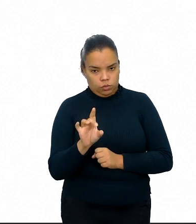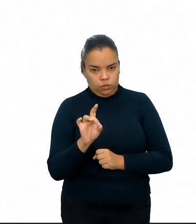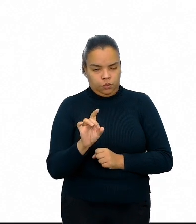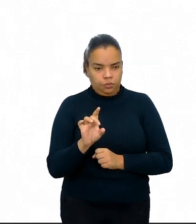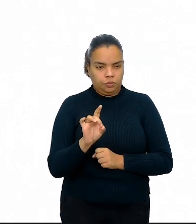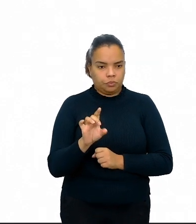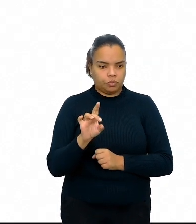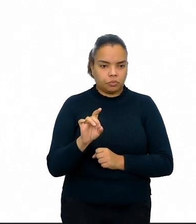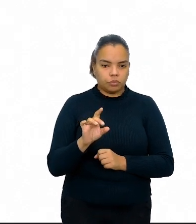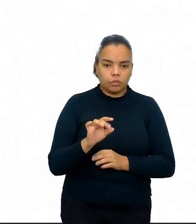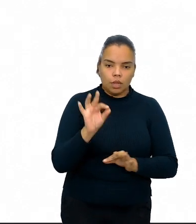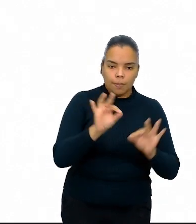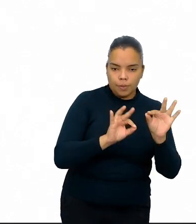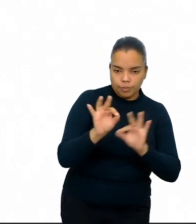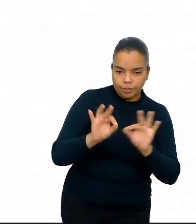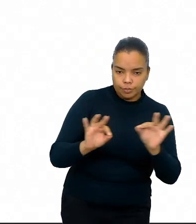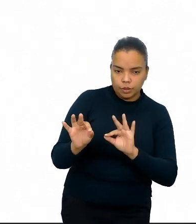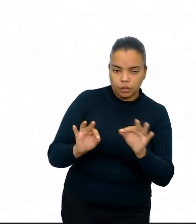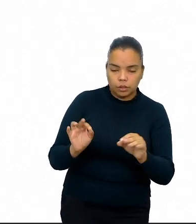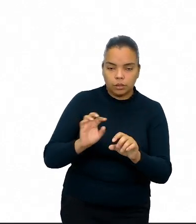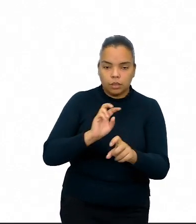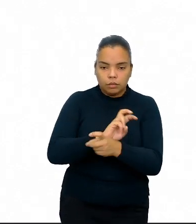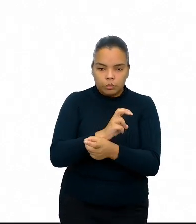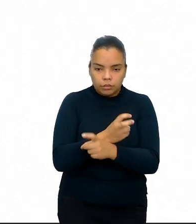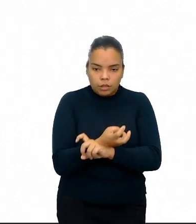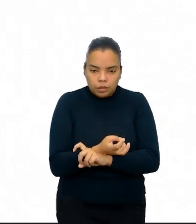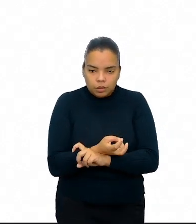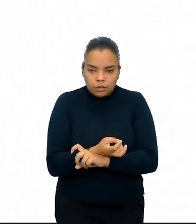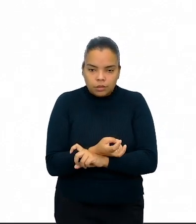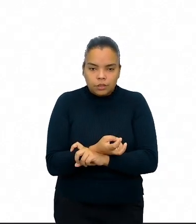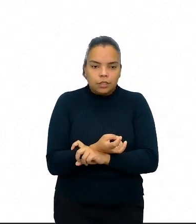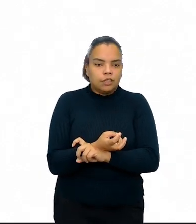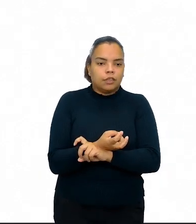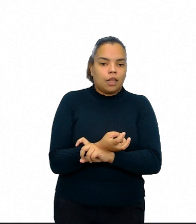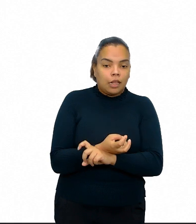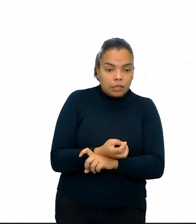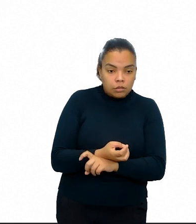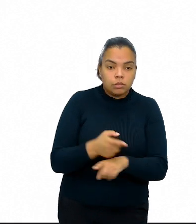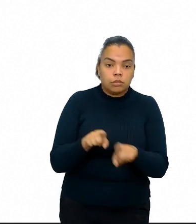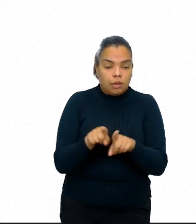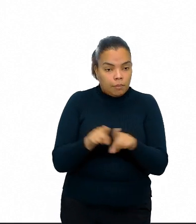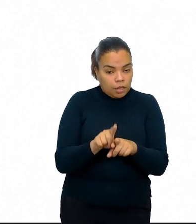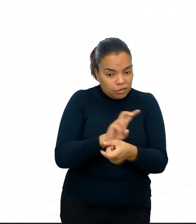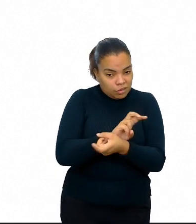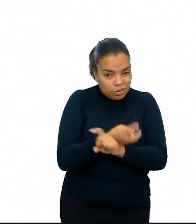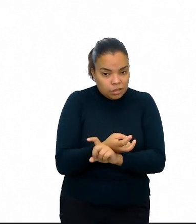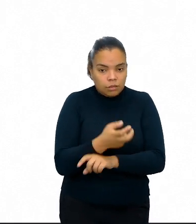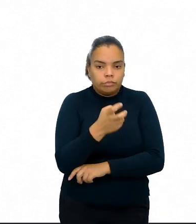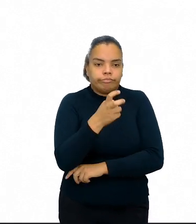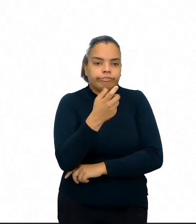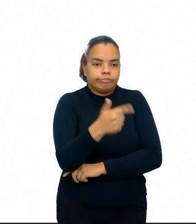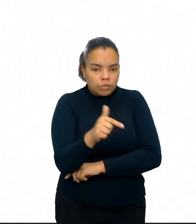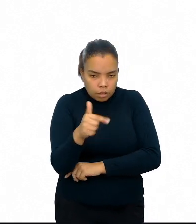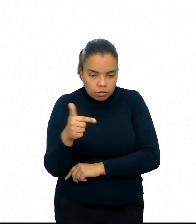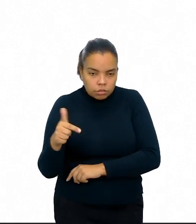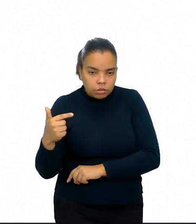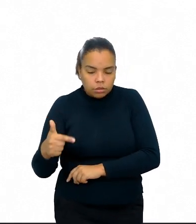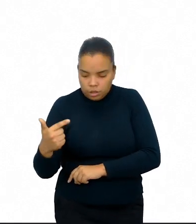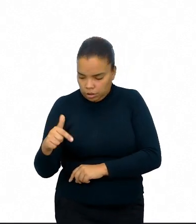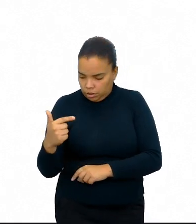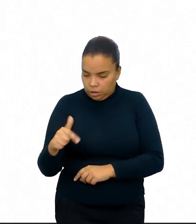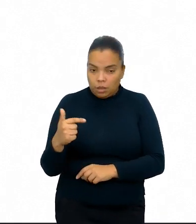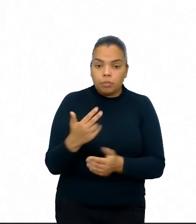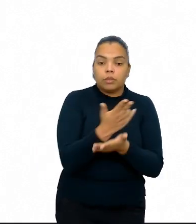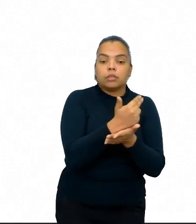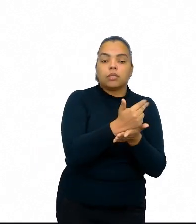das estruturas básicas dos invertebrados e dos vertebrados para que os estudantes possam representar por